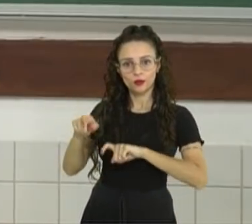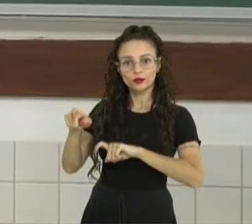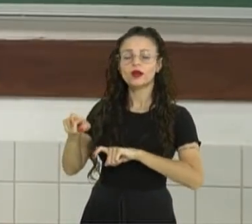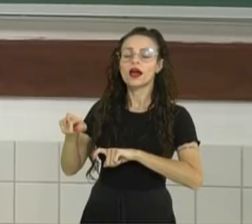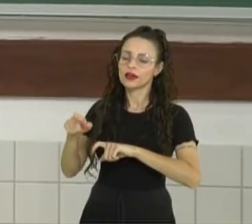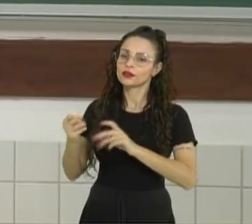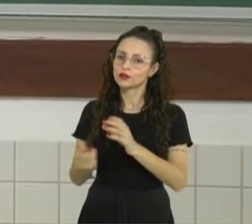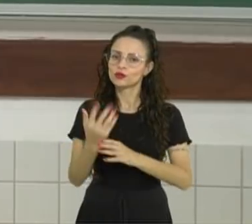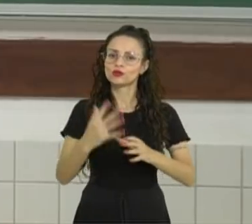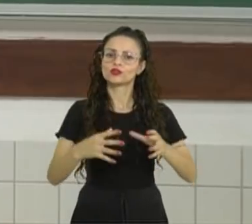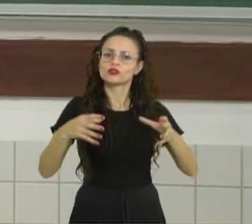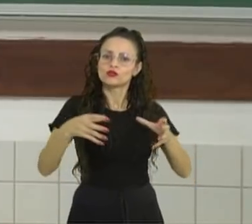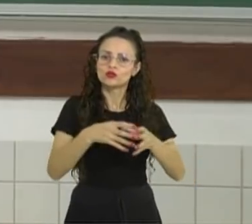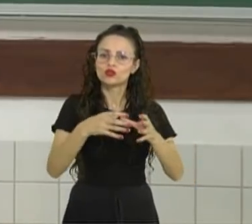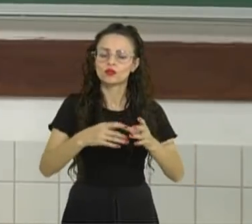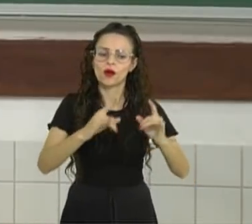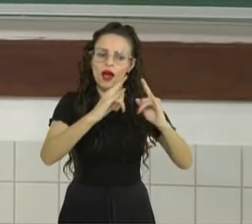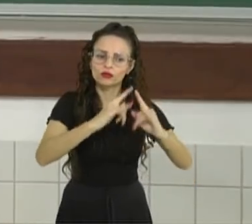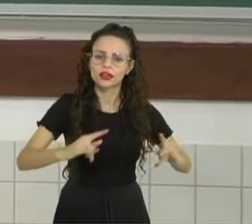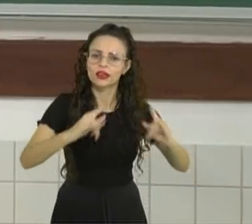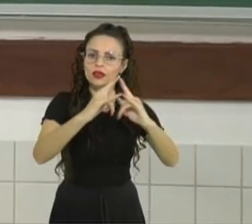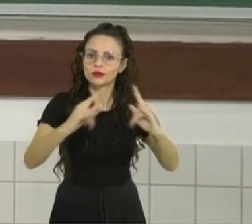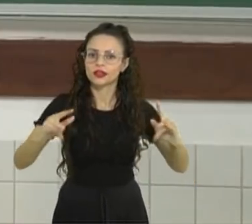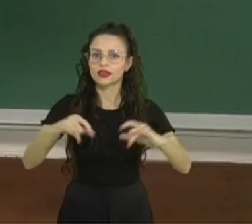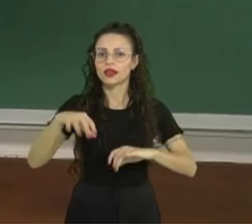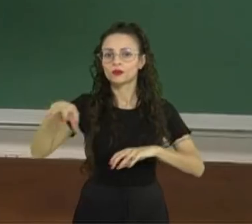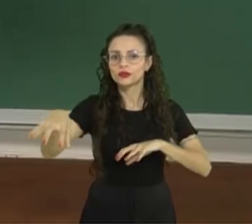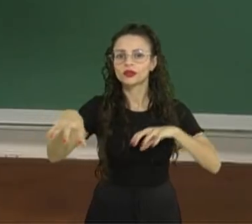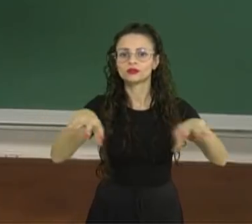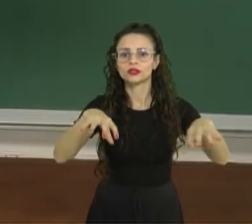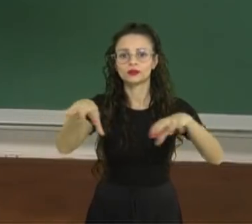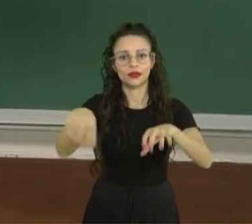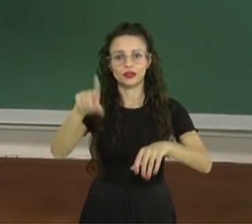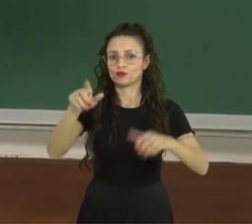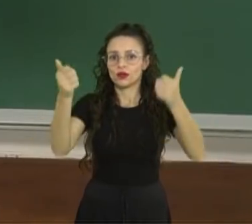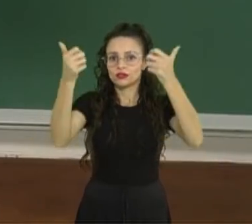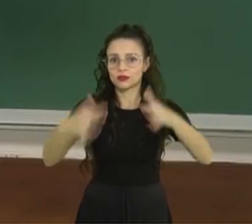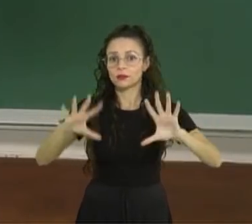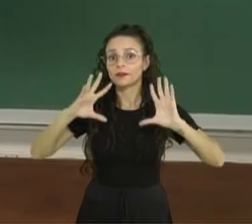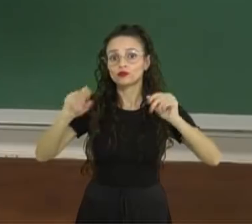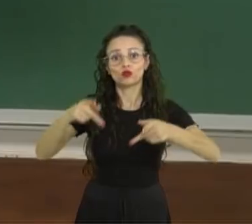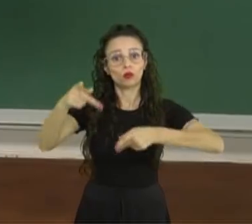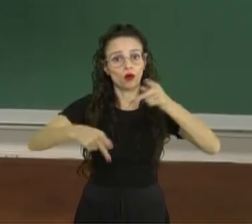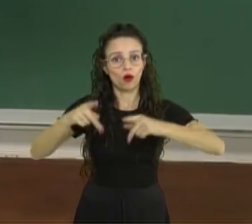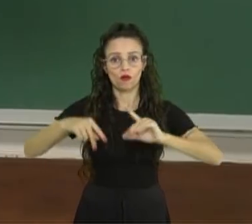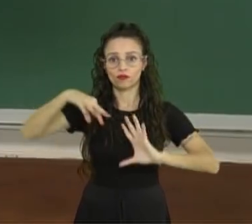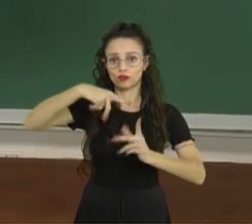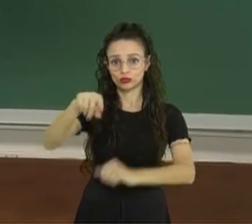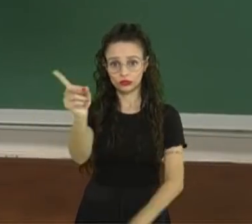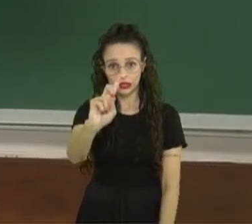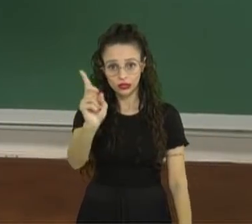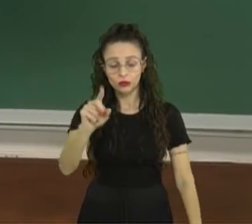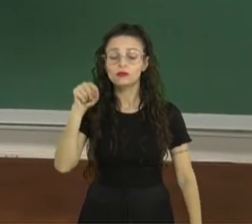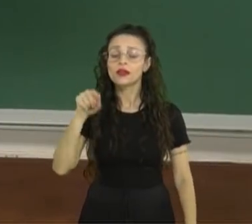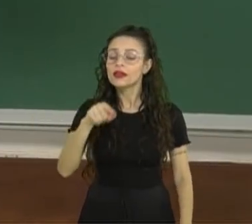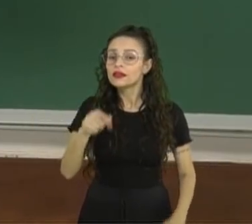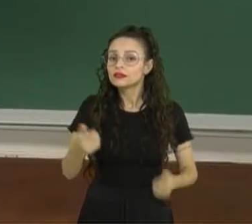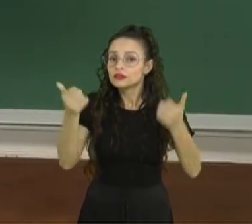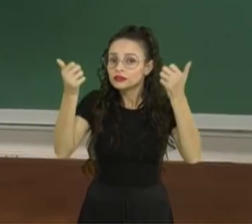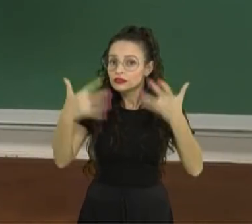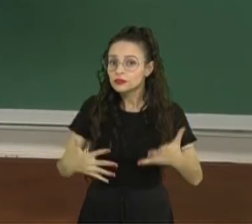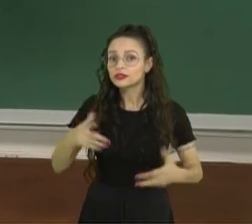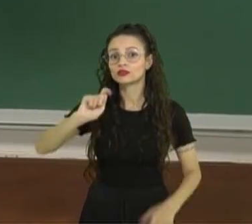primeiras aldeias. Essas aldeias, isso aí não é uma explicação geral para todas as civilizações do mundo também. É uma questão que se explica